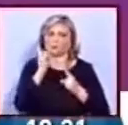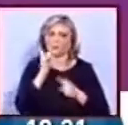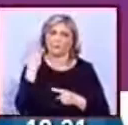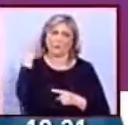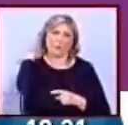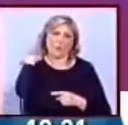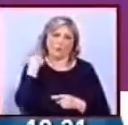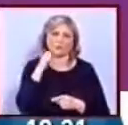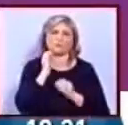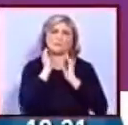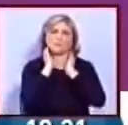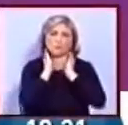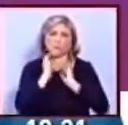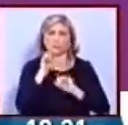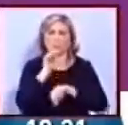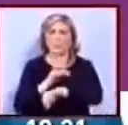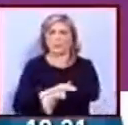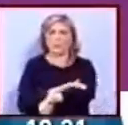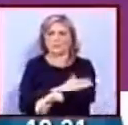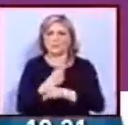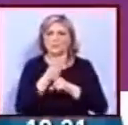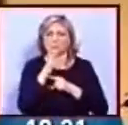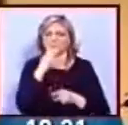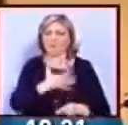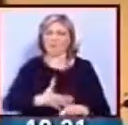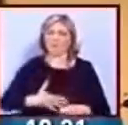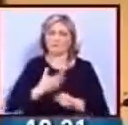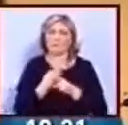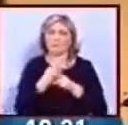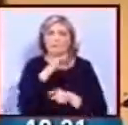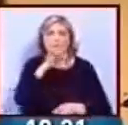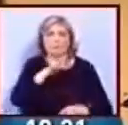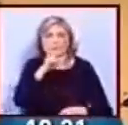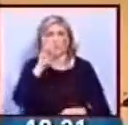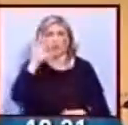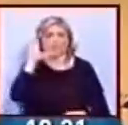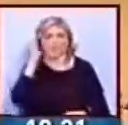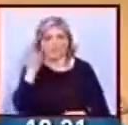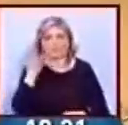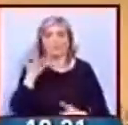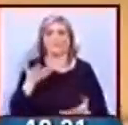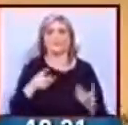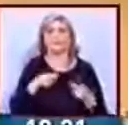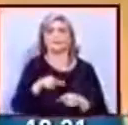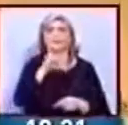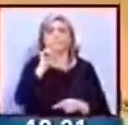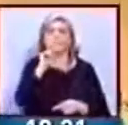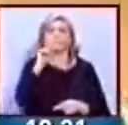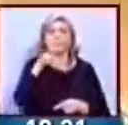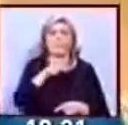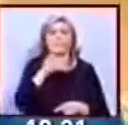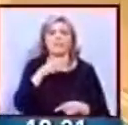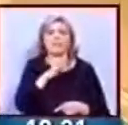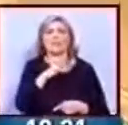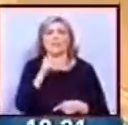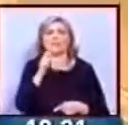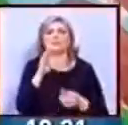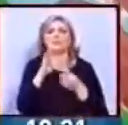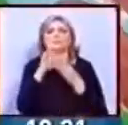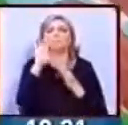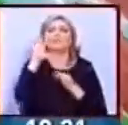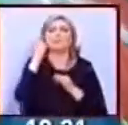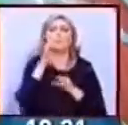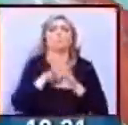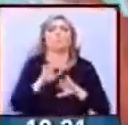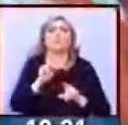para os braços, para o pescoço, por vezes acompanhados de náuseas e de vómitos. E que causas é que estão na origem destes enfartes do miocárdio? Ao longo da nossa